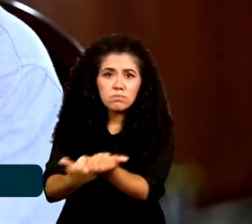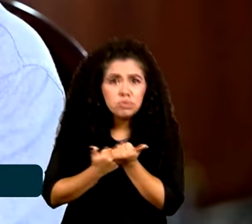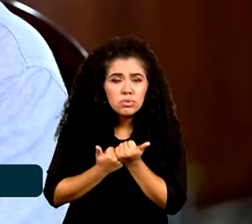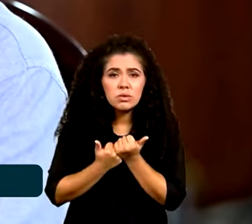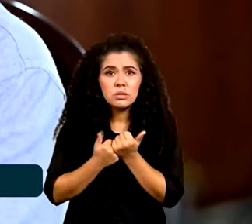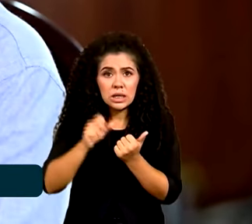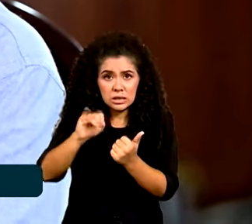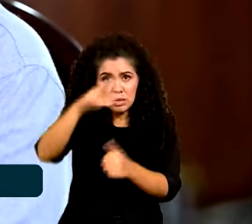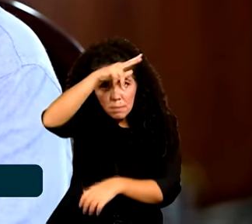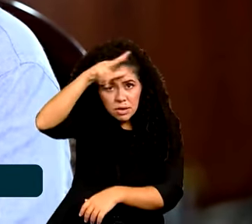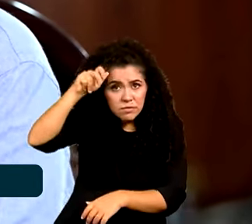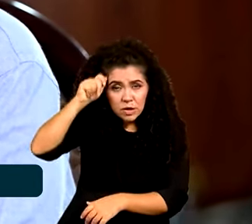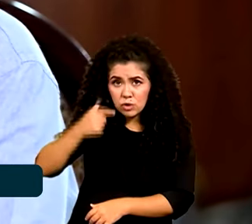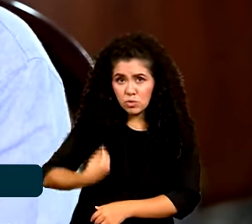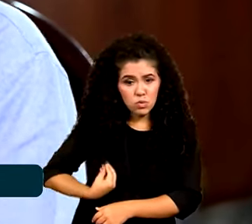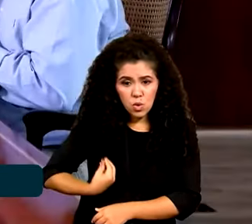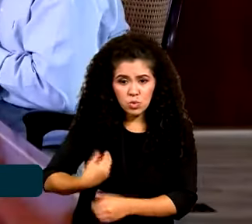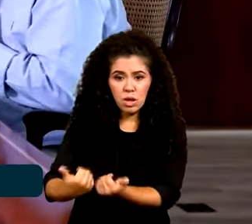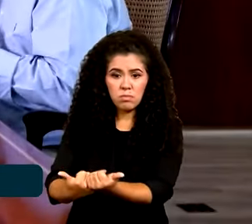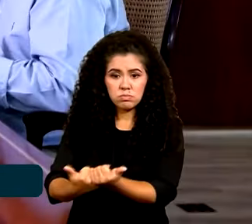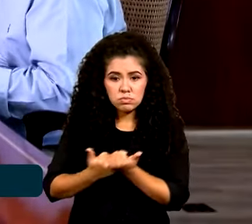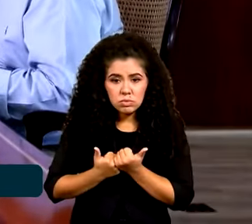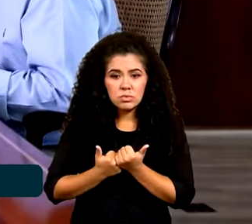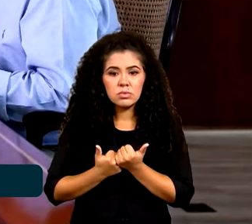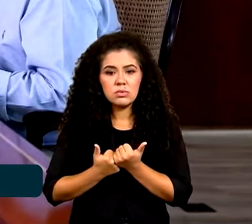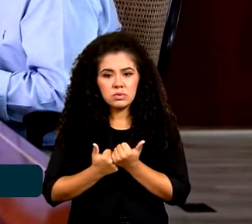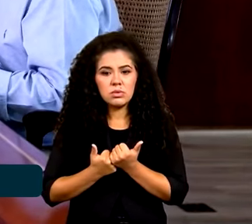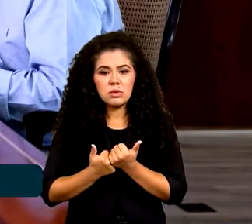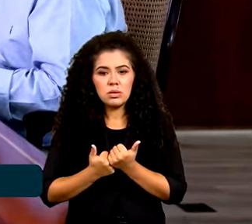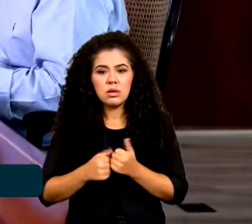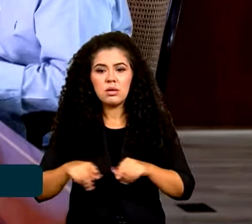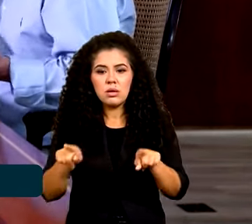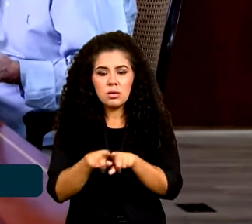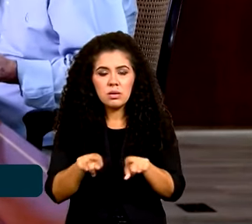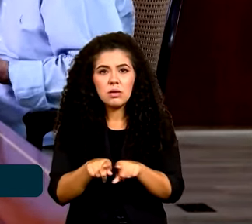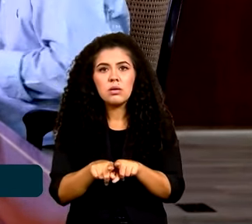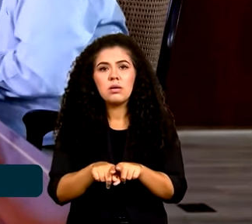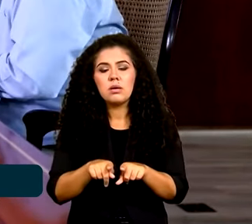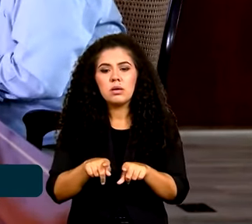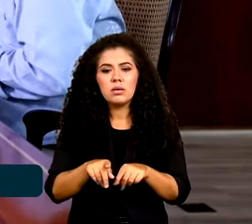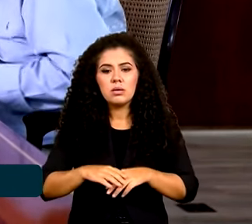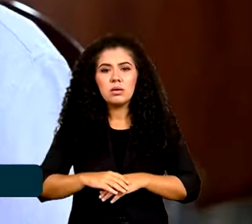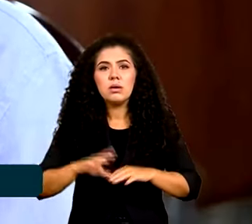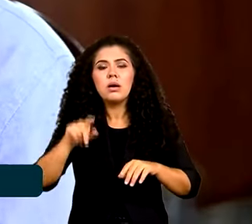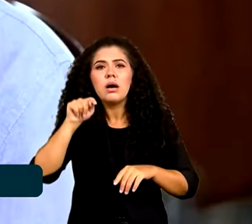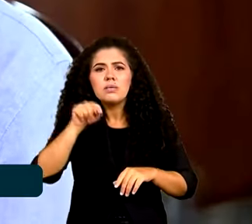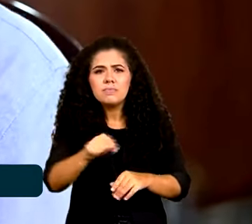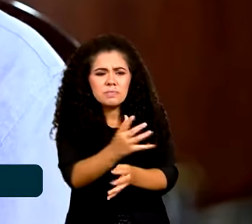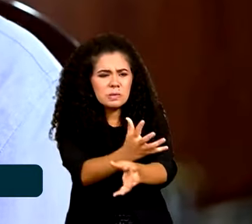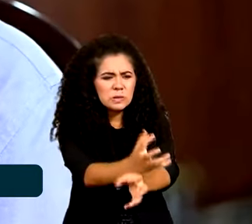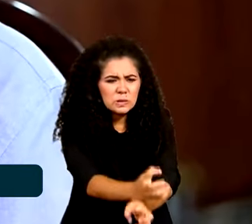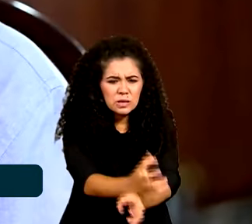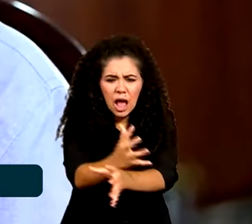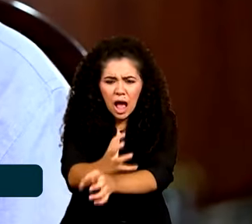a gente não tiver discutindo o incentivo para as prefeituras de ajudar a gente as coisas não dão certo e essa seca ajuda a